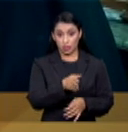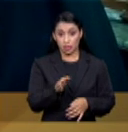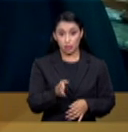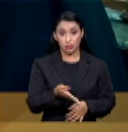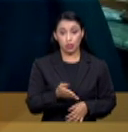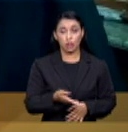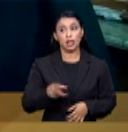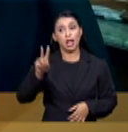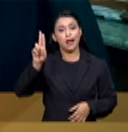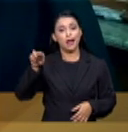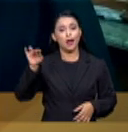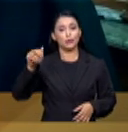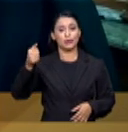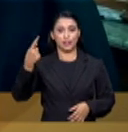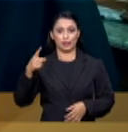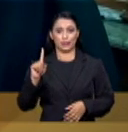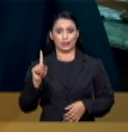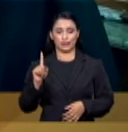seja a União.